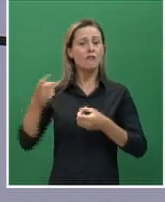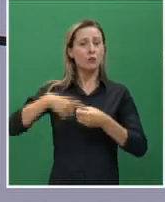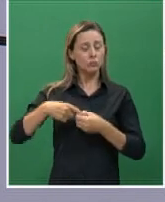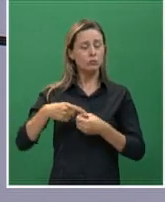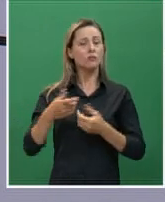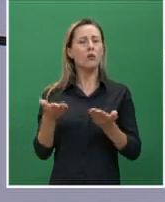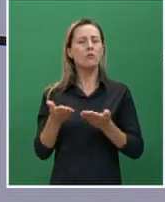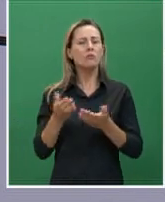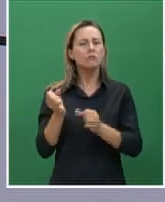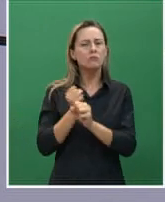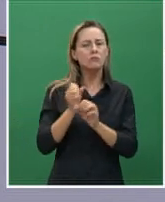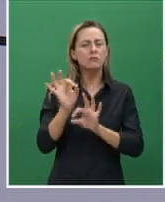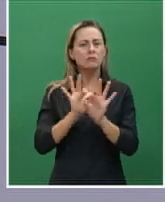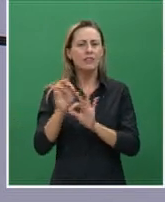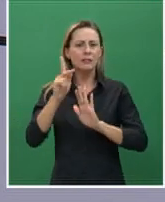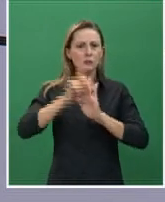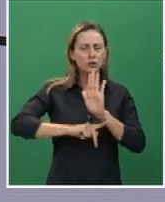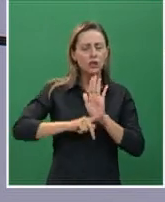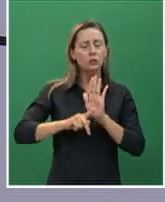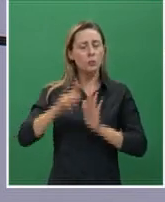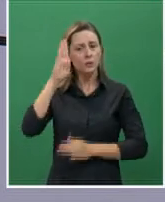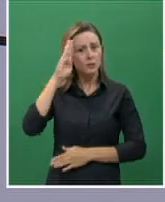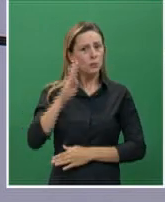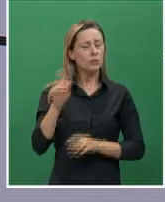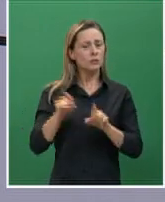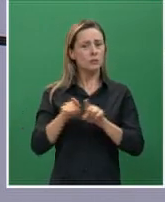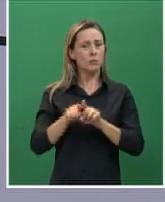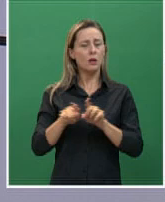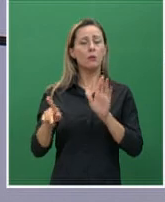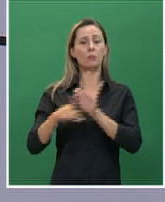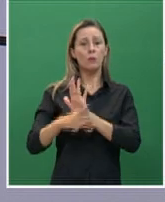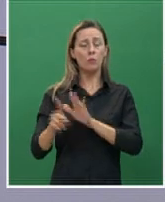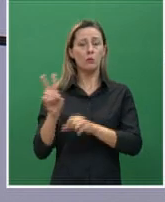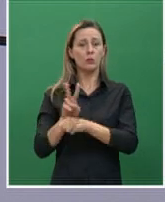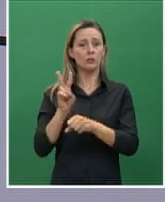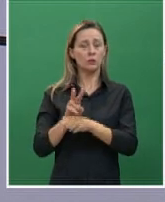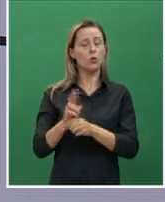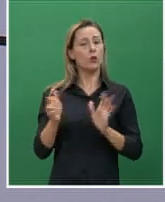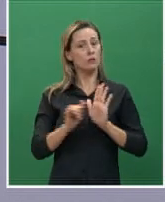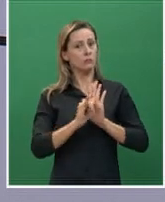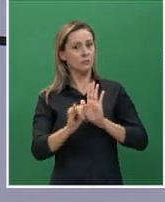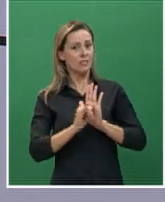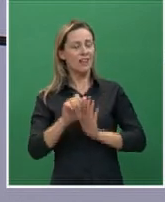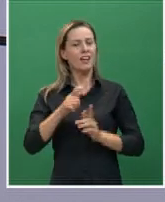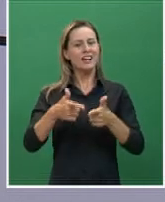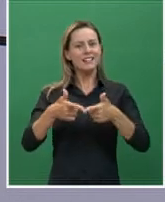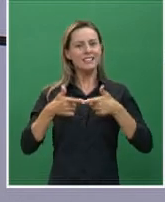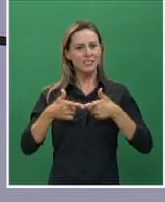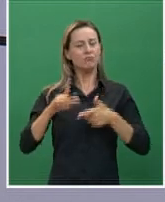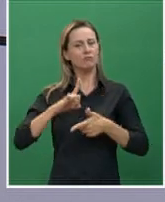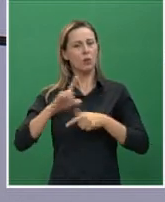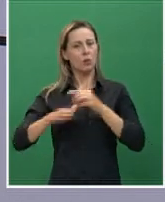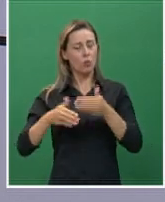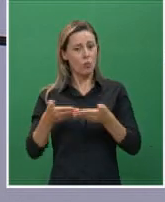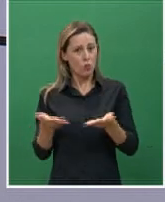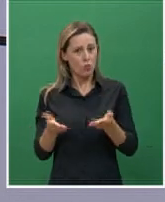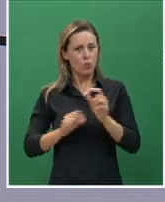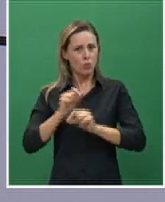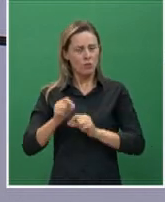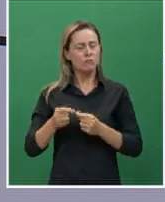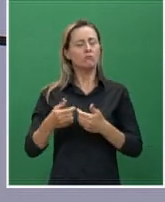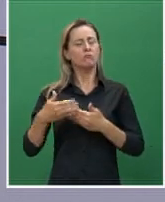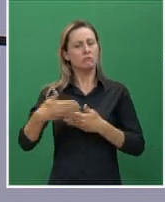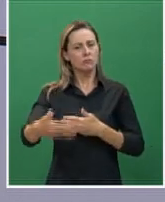na implementação das demais ações que são fundamentais as contenções que estão em licitação e também as outras ações que a geologia estiver